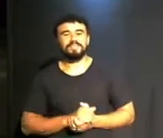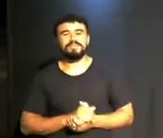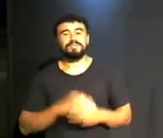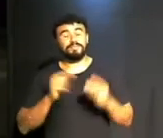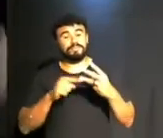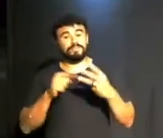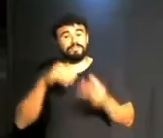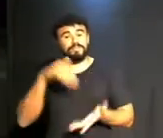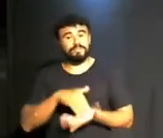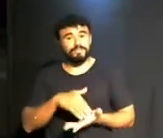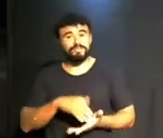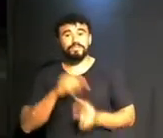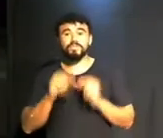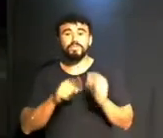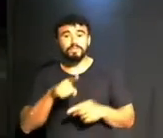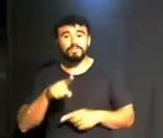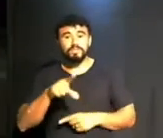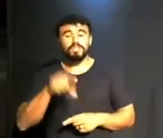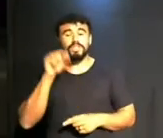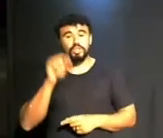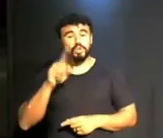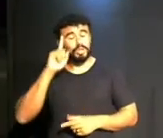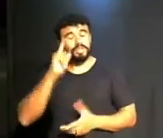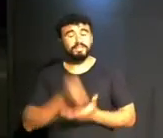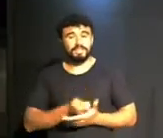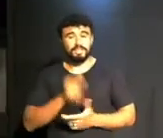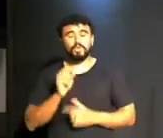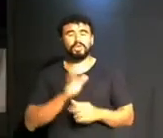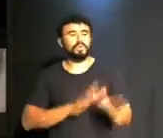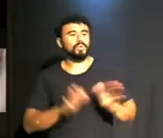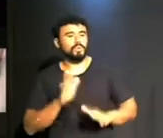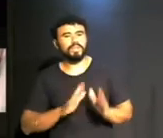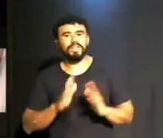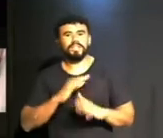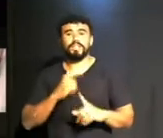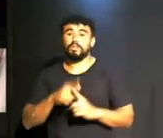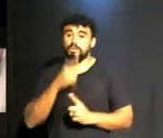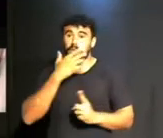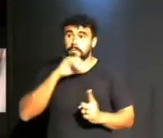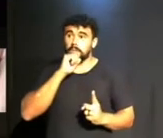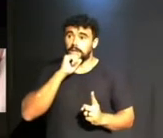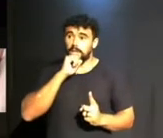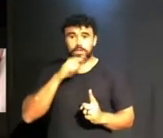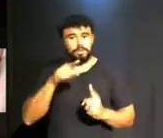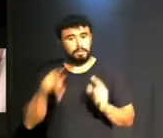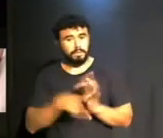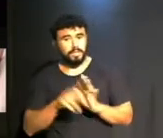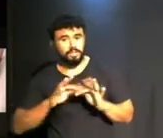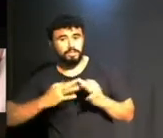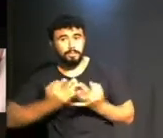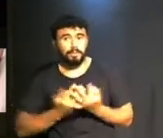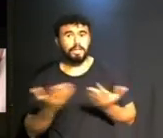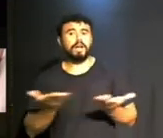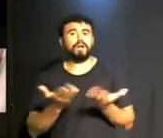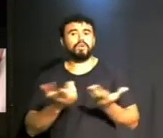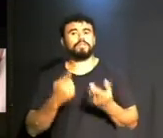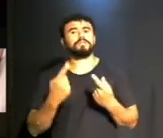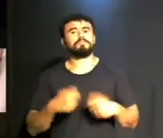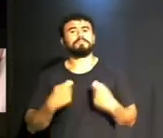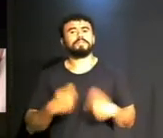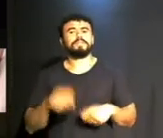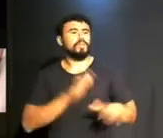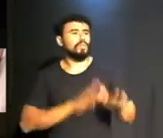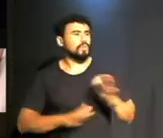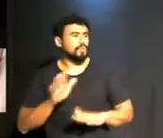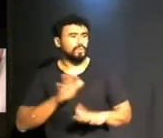terceiro em outro lugar e escolha cuidar da sua igreja família você tem uma paternidade você pertenceu à família e agora e agora